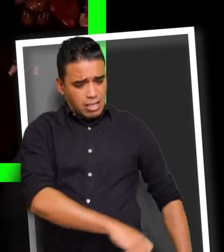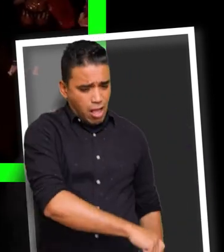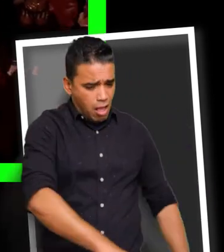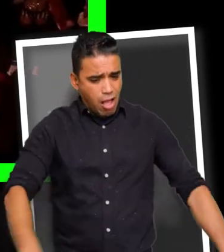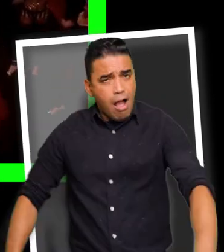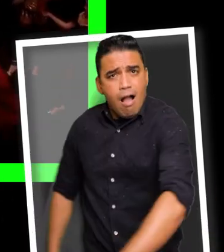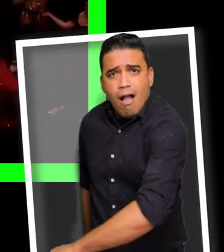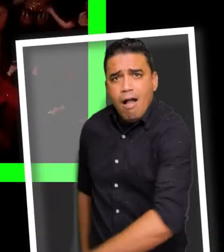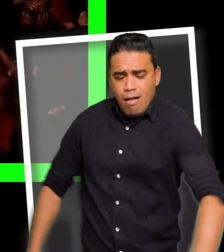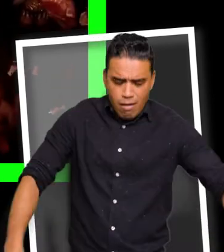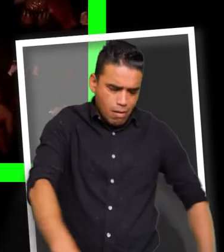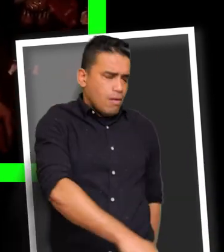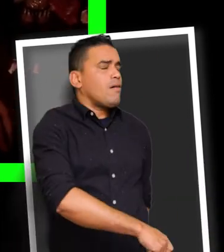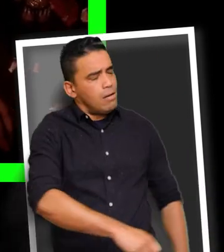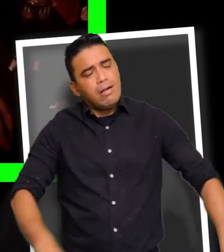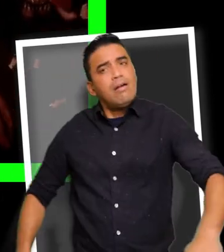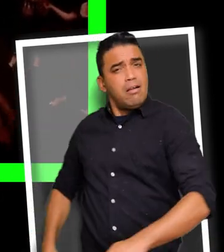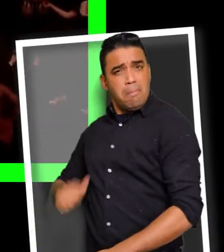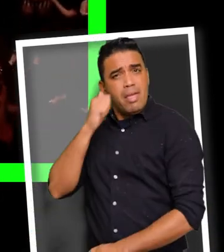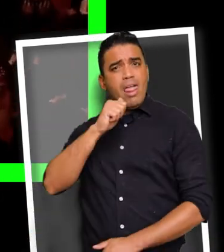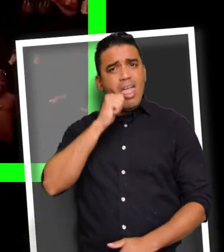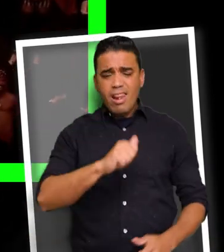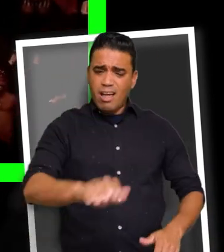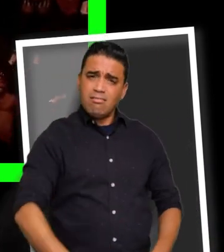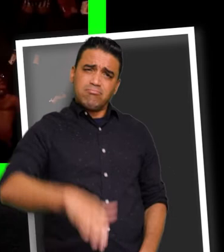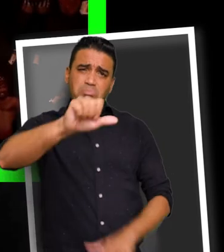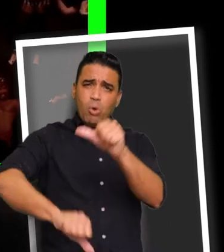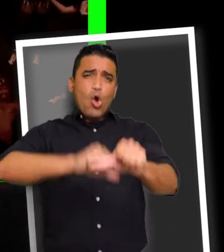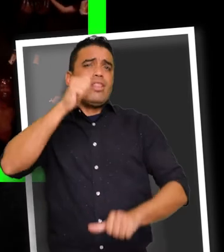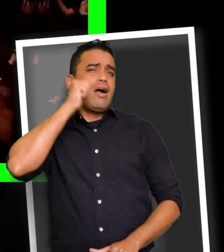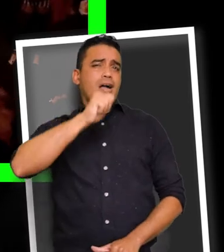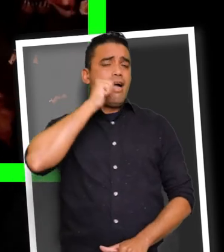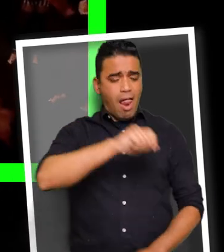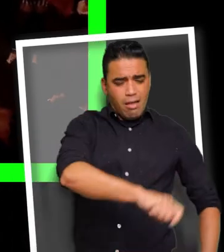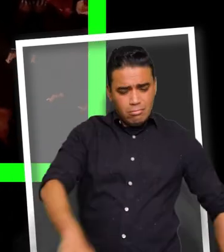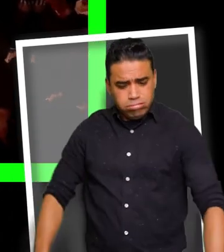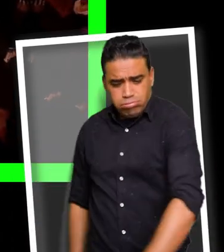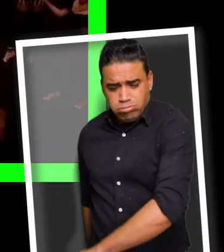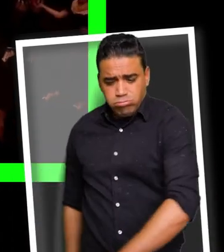Gira a mulher, na roda de samba, ela gira com o pé.